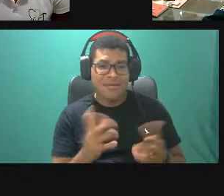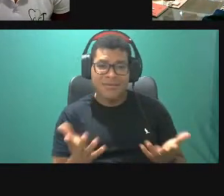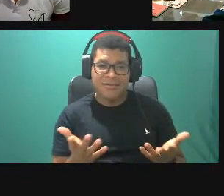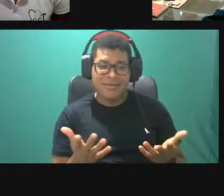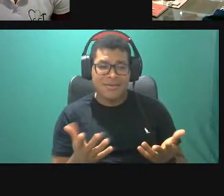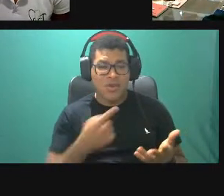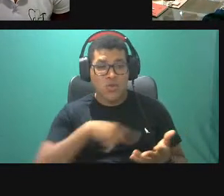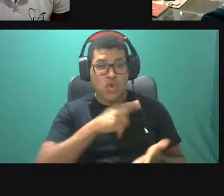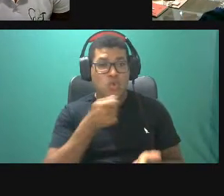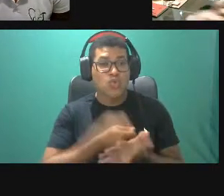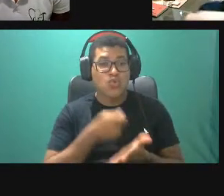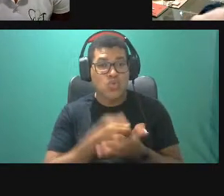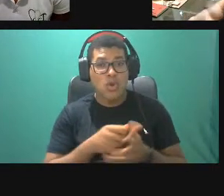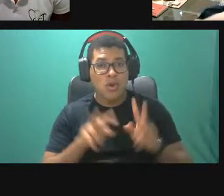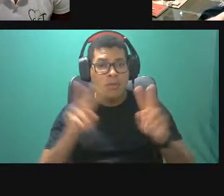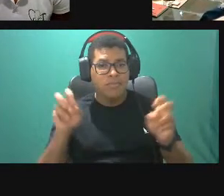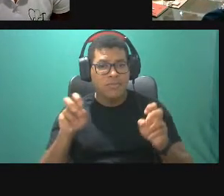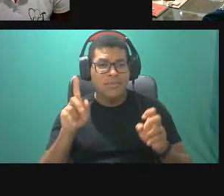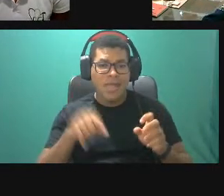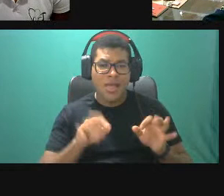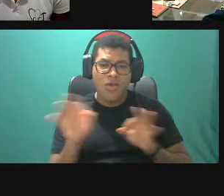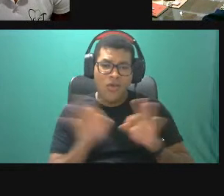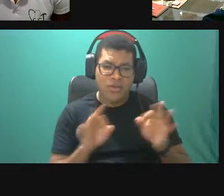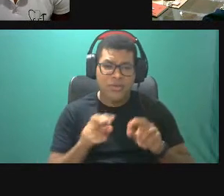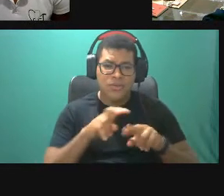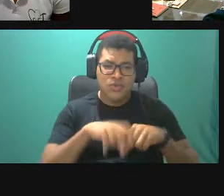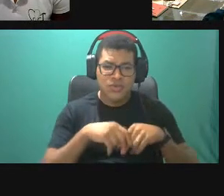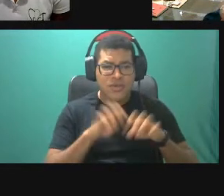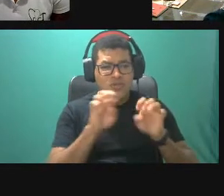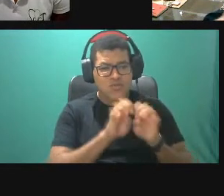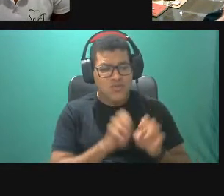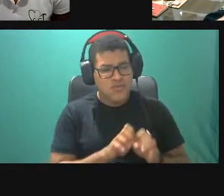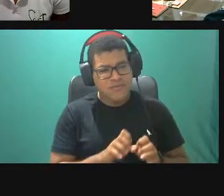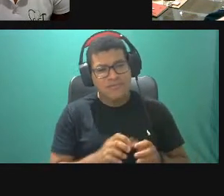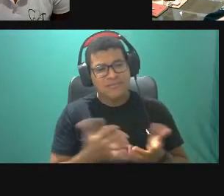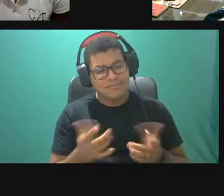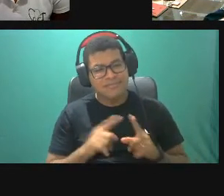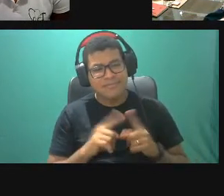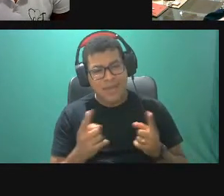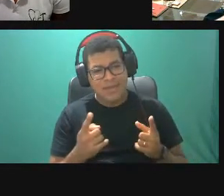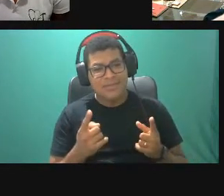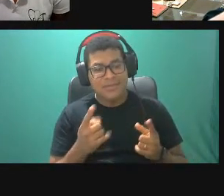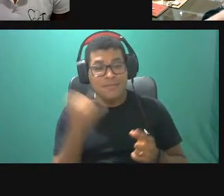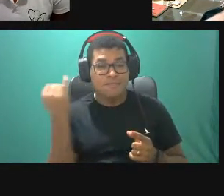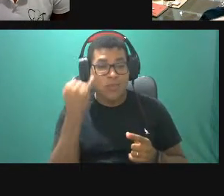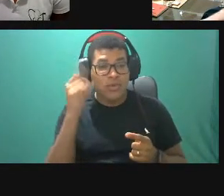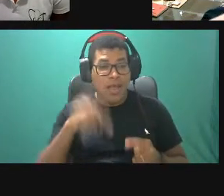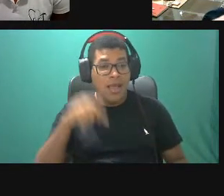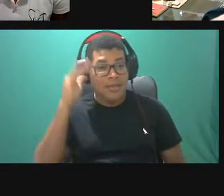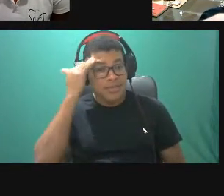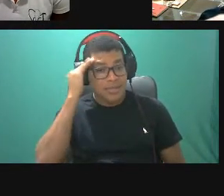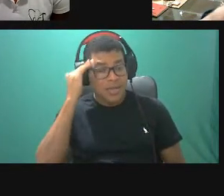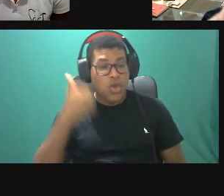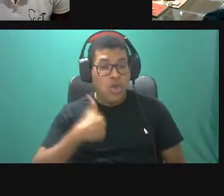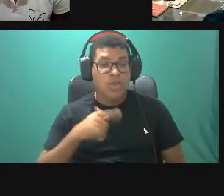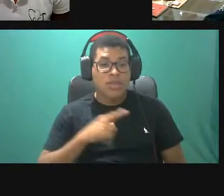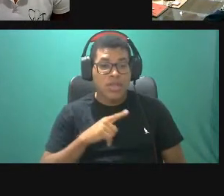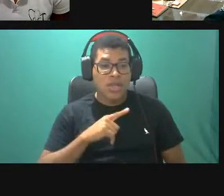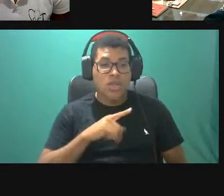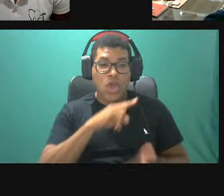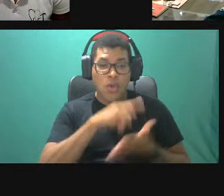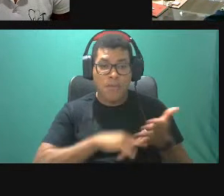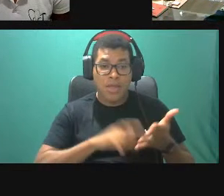exigência ainda, se tratando da organização estrutural nossa mesmo, tá? Mas aí, acho que o importante é entender assim, eu tenho um documento ali, se ele não